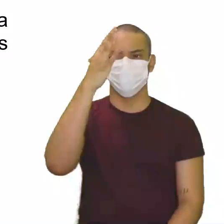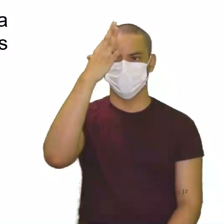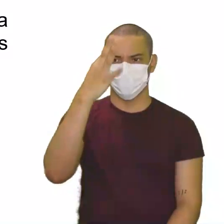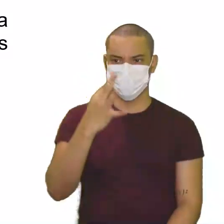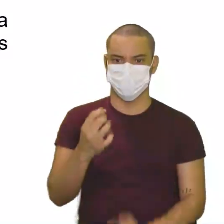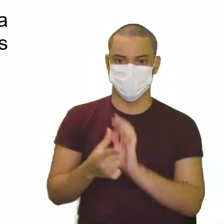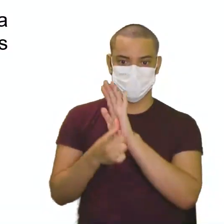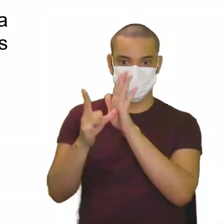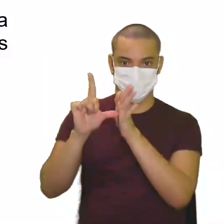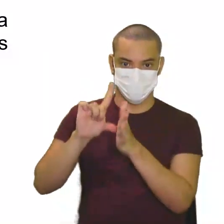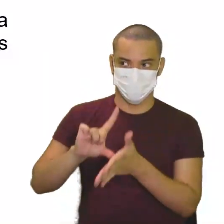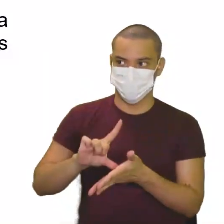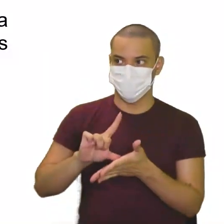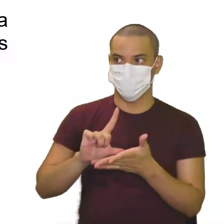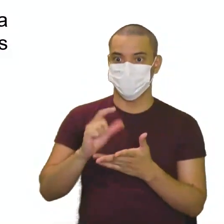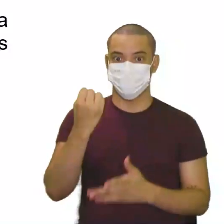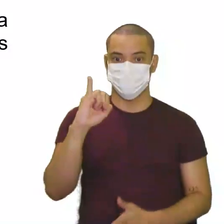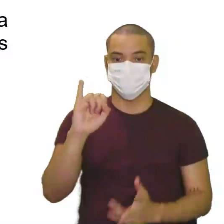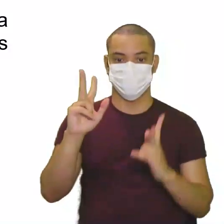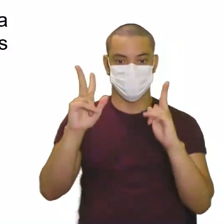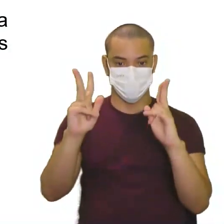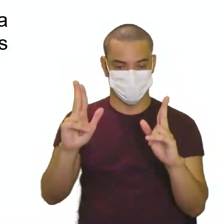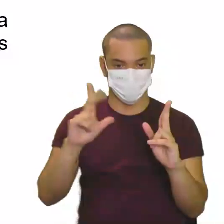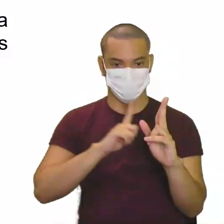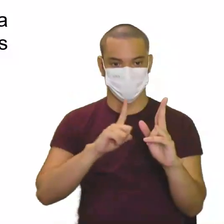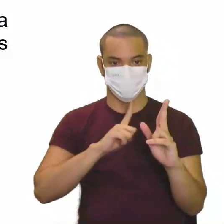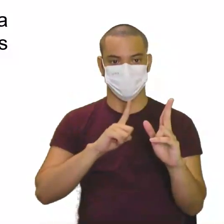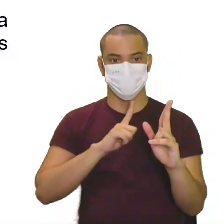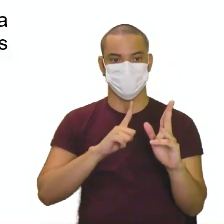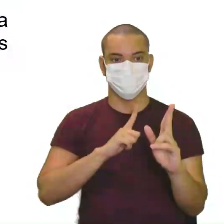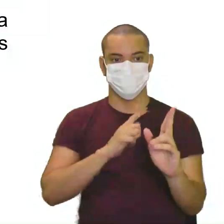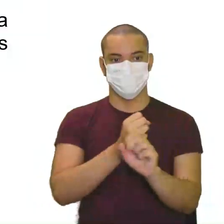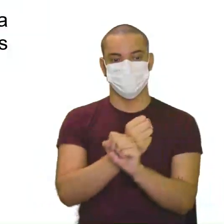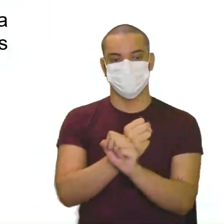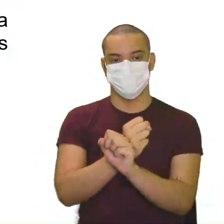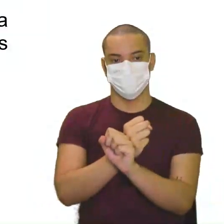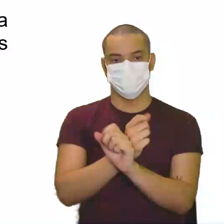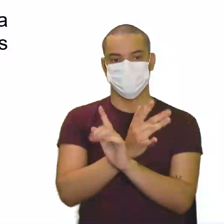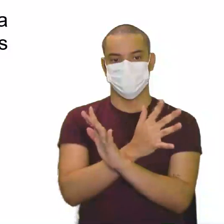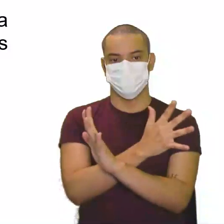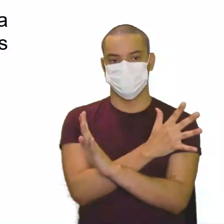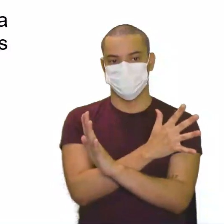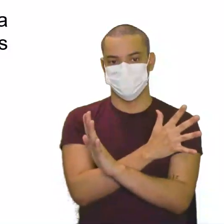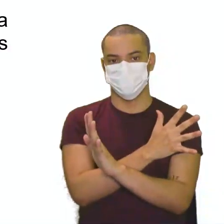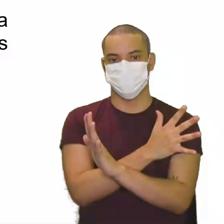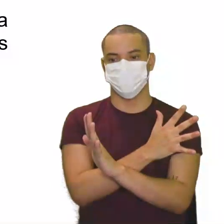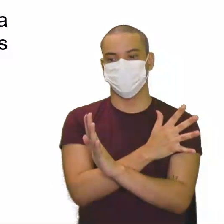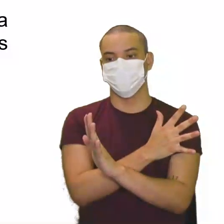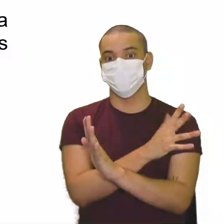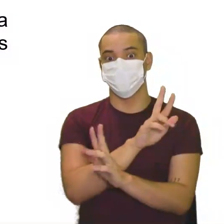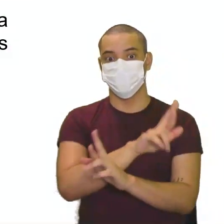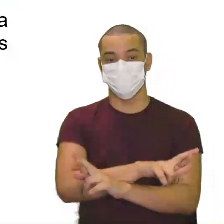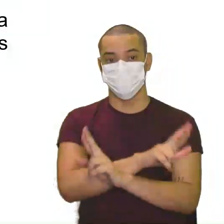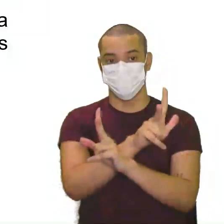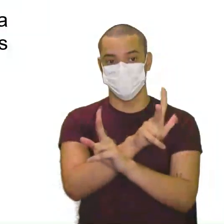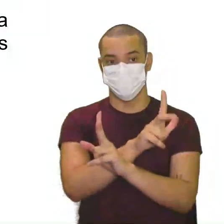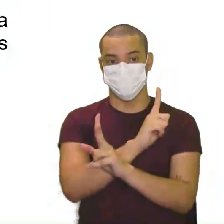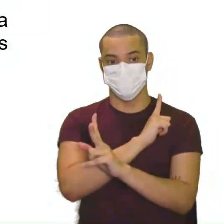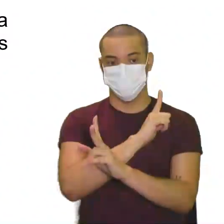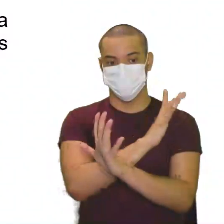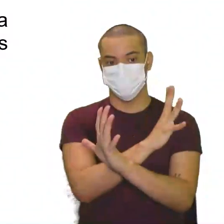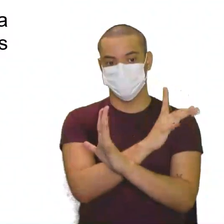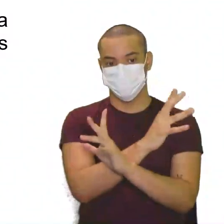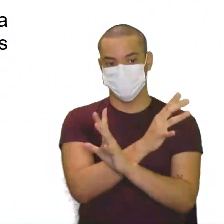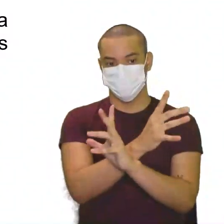vimos polos iguais Tem o quê repulsão magnética certo polos diferentes nós